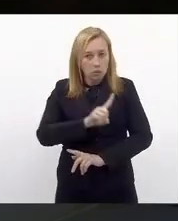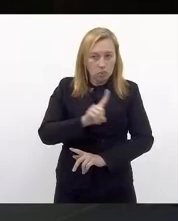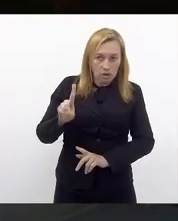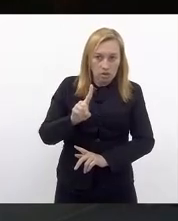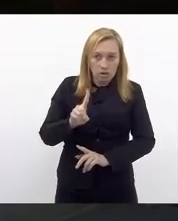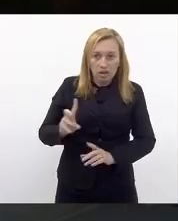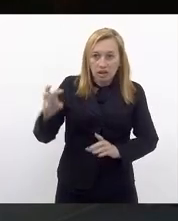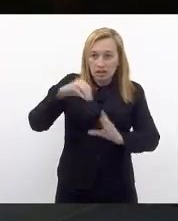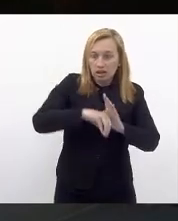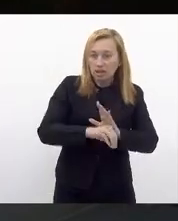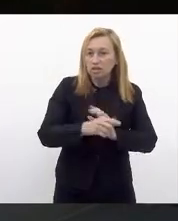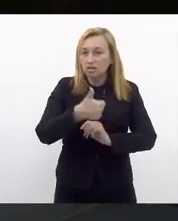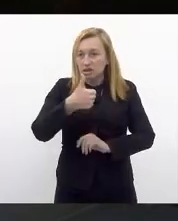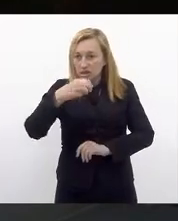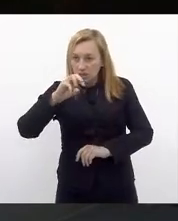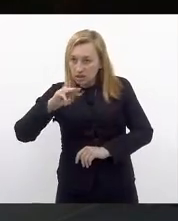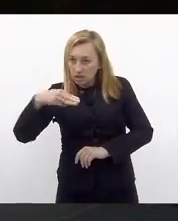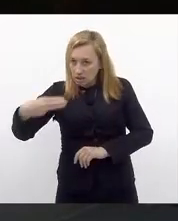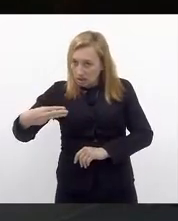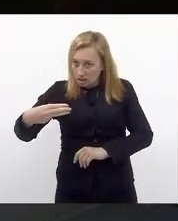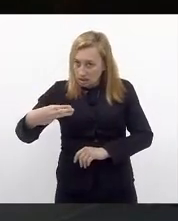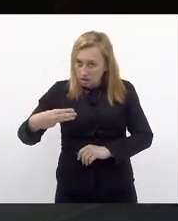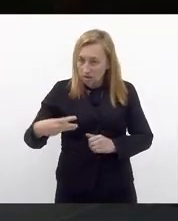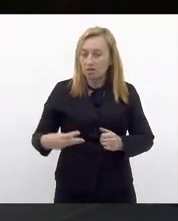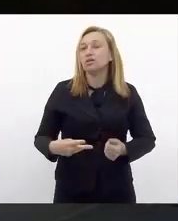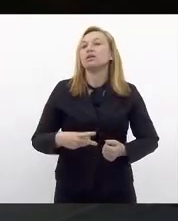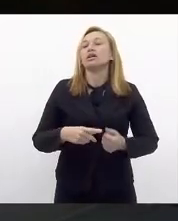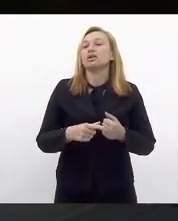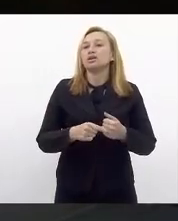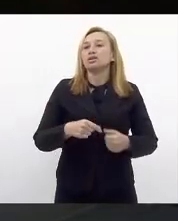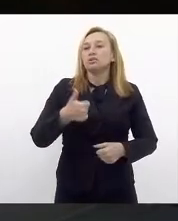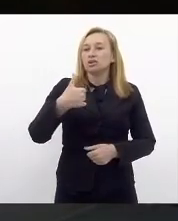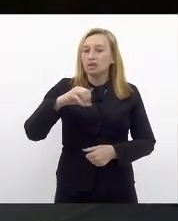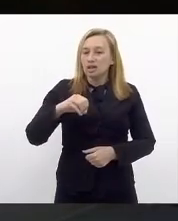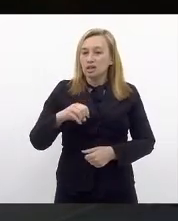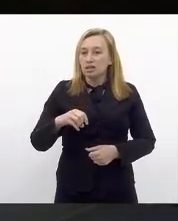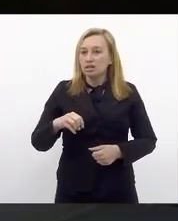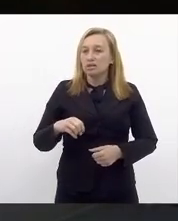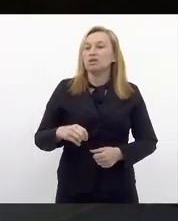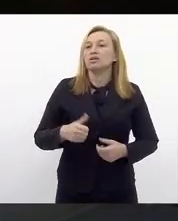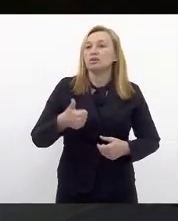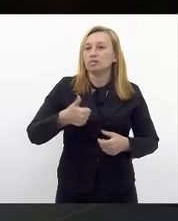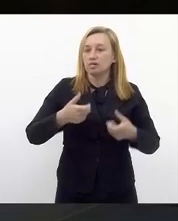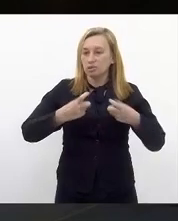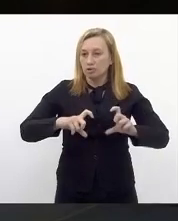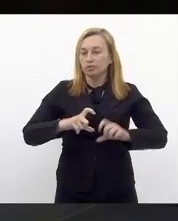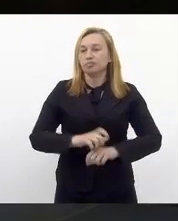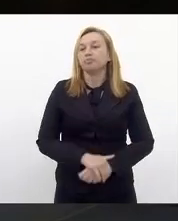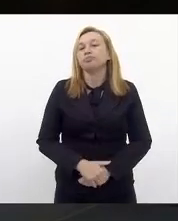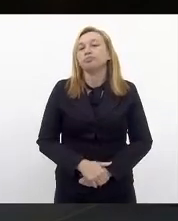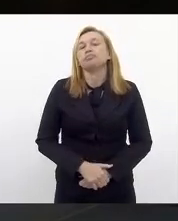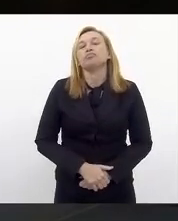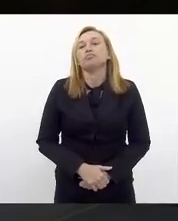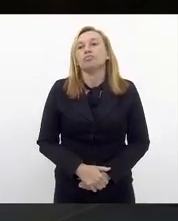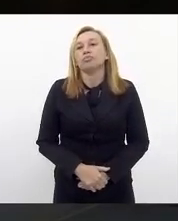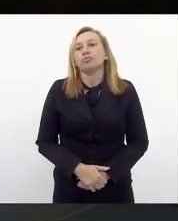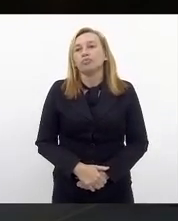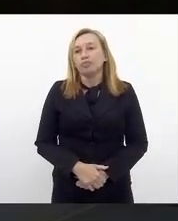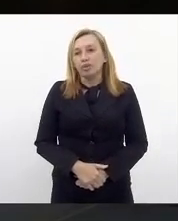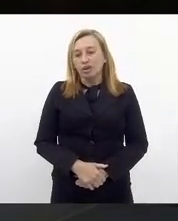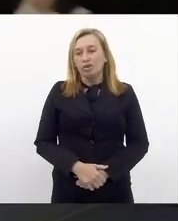tá na 103 artigo décimo e tem um do parágrafo segundo tá então